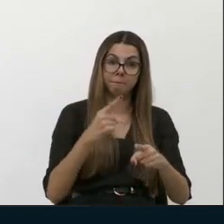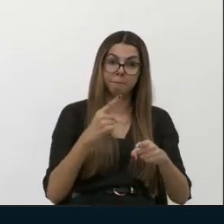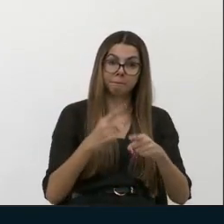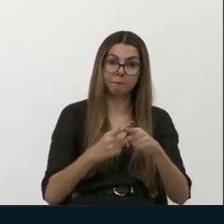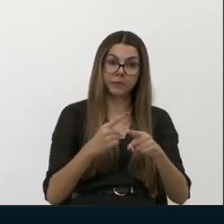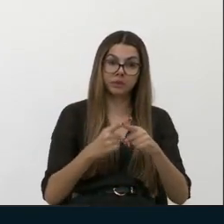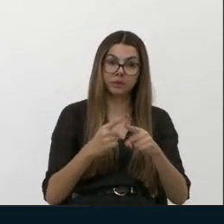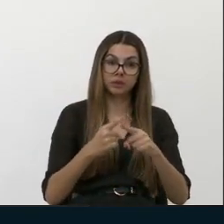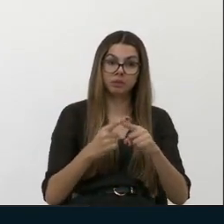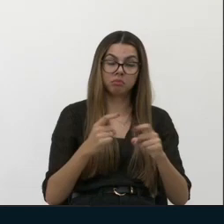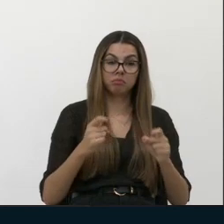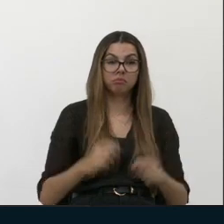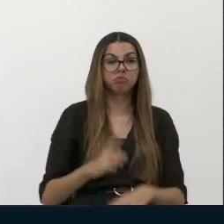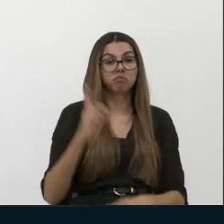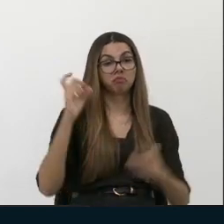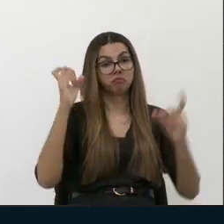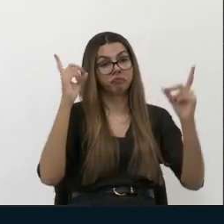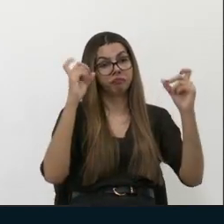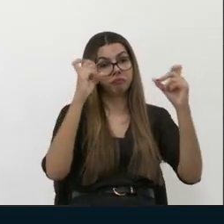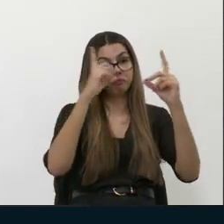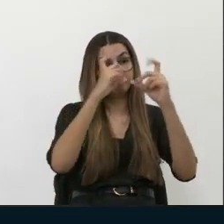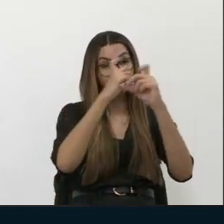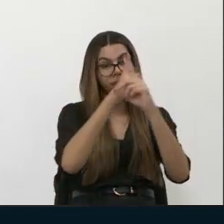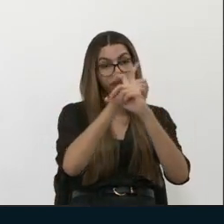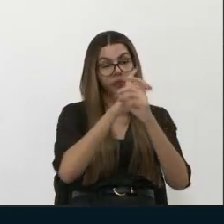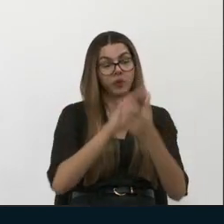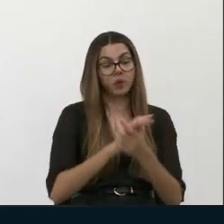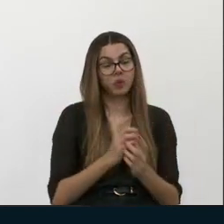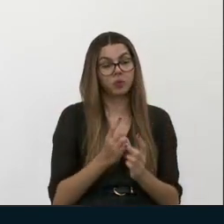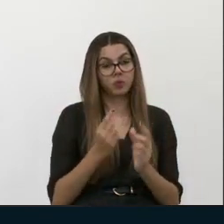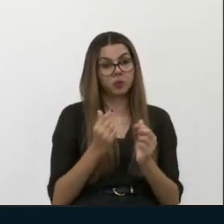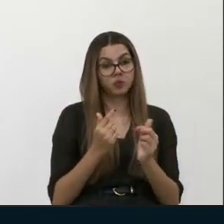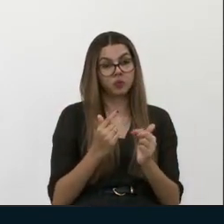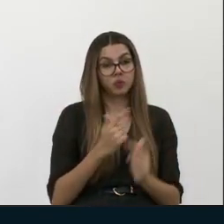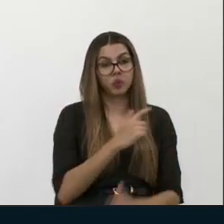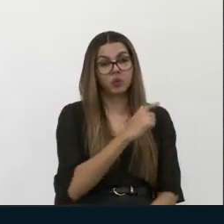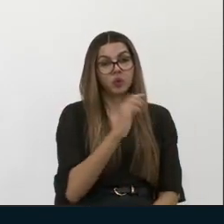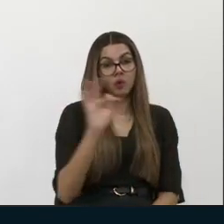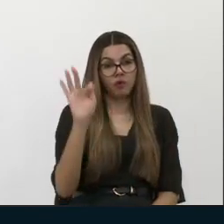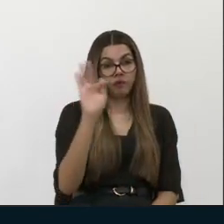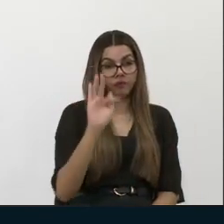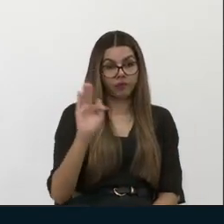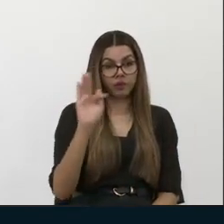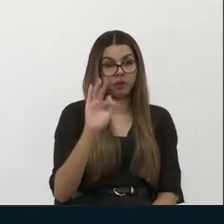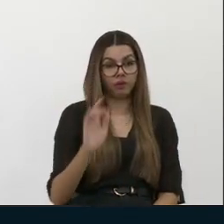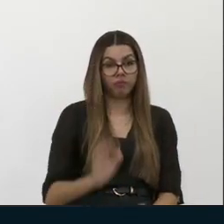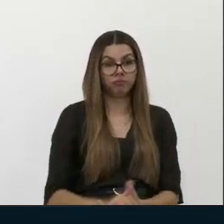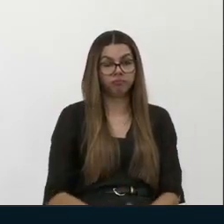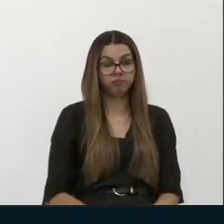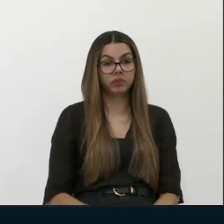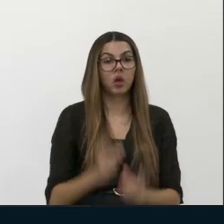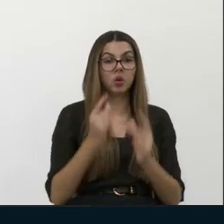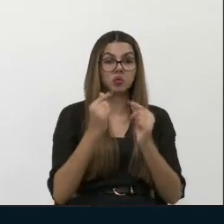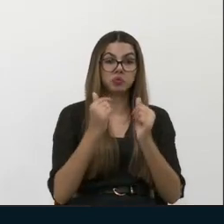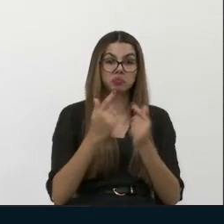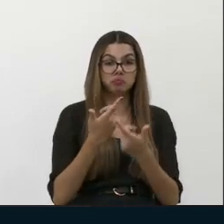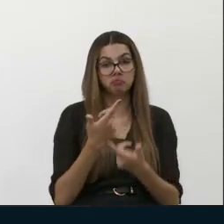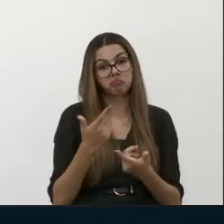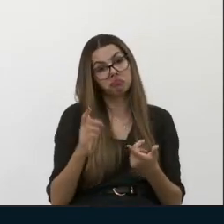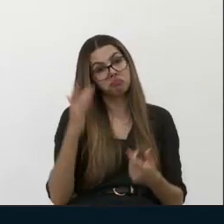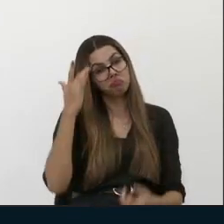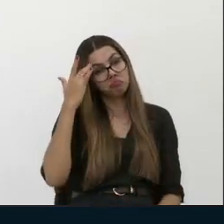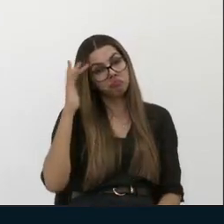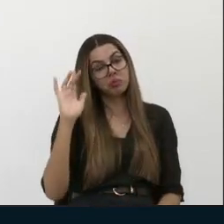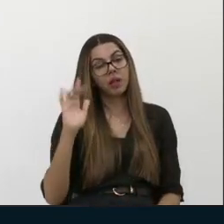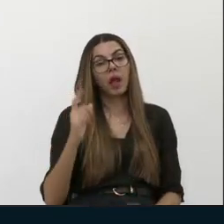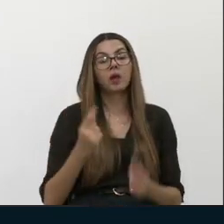trancos e barrancos. Por isso que eu falo, o dinheiro é federal. Aí o outro é dinheiro não sei de onde. Eu sei